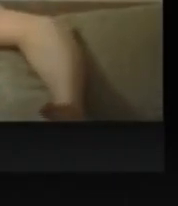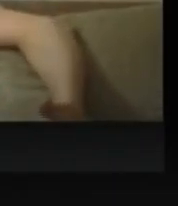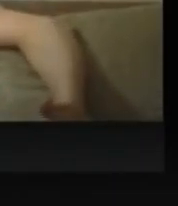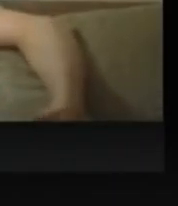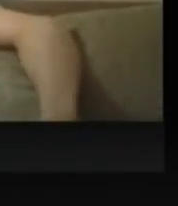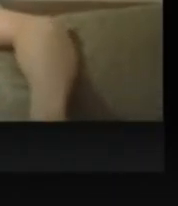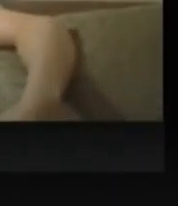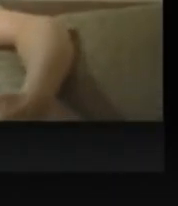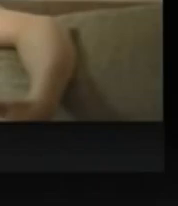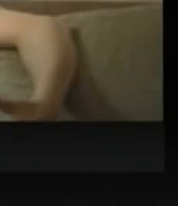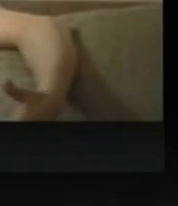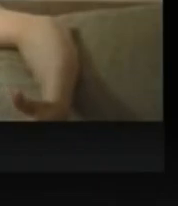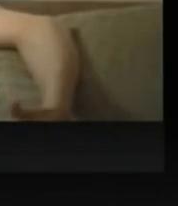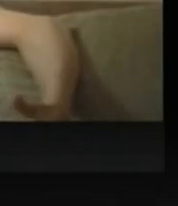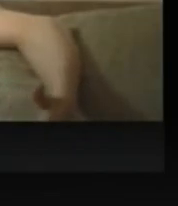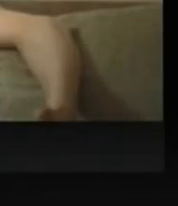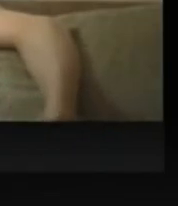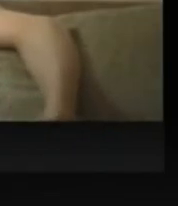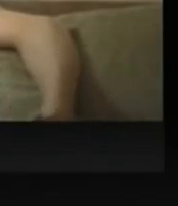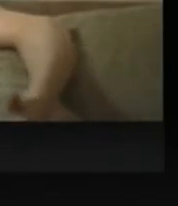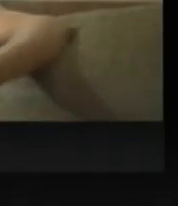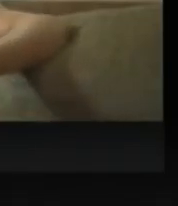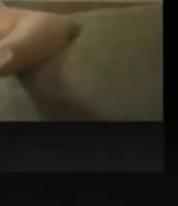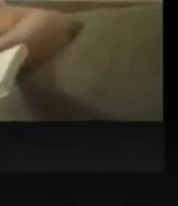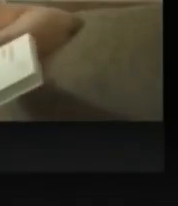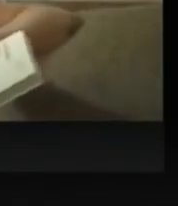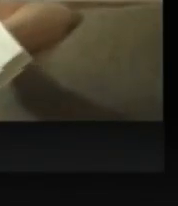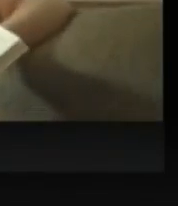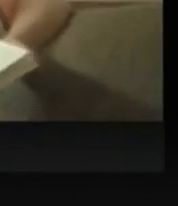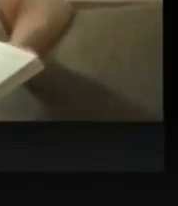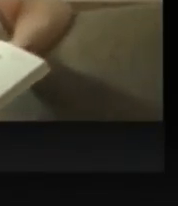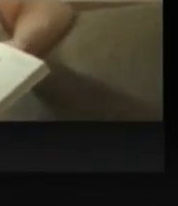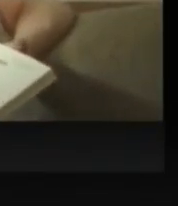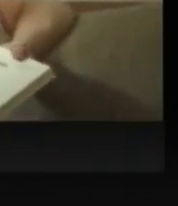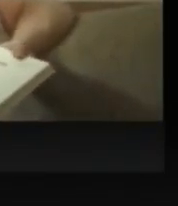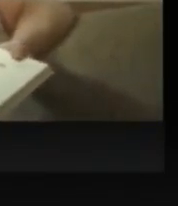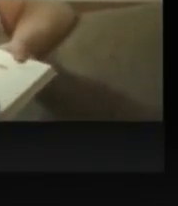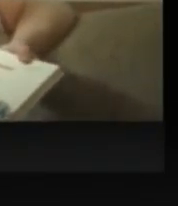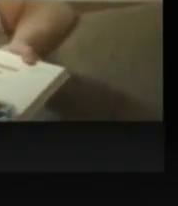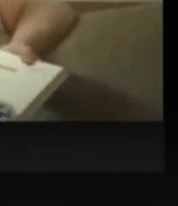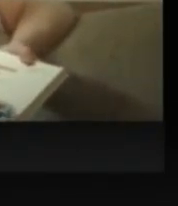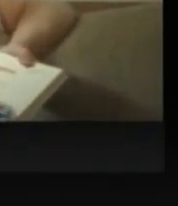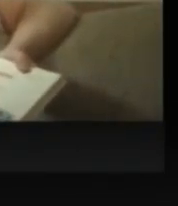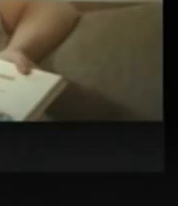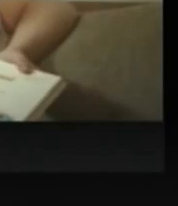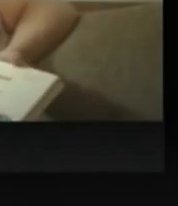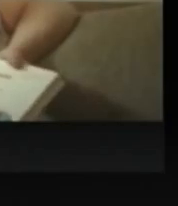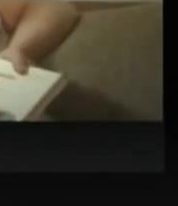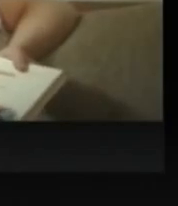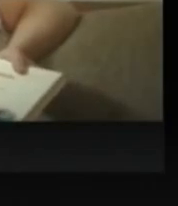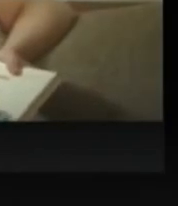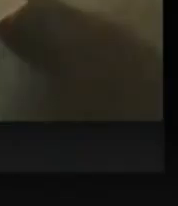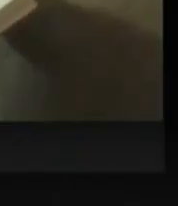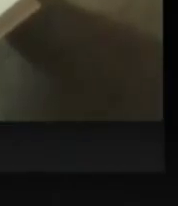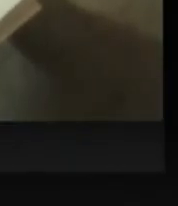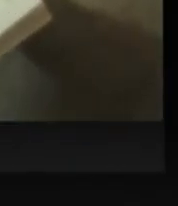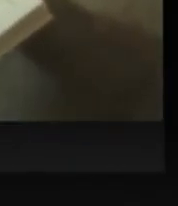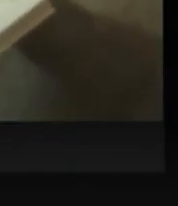auxiliou na publicação de resultados da pesquisa. Esse livro, por exemplo, ele apresenta resultados